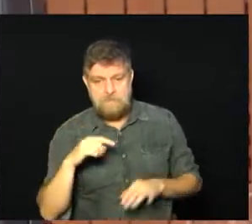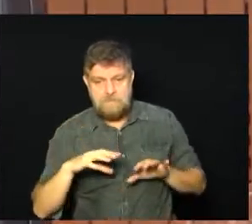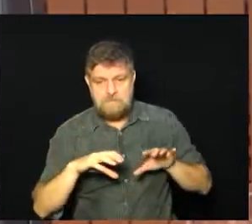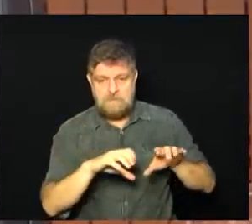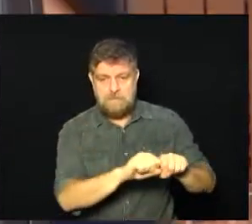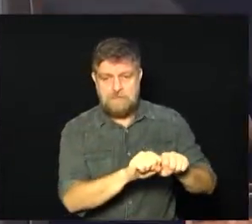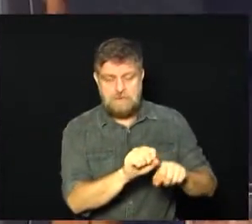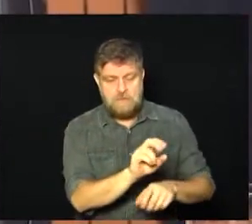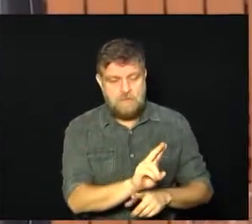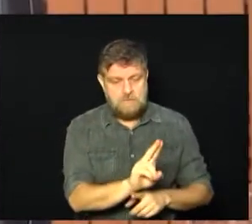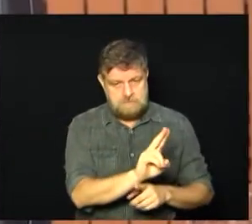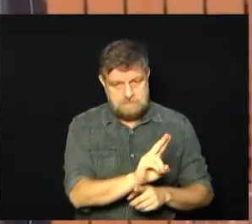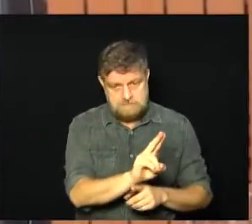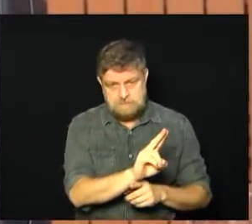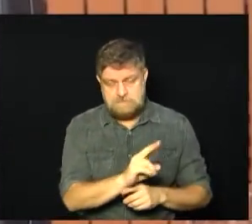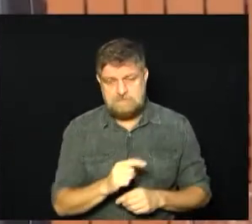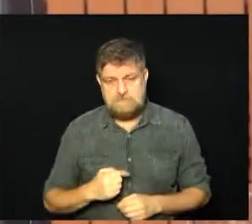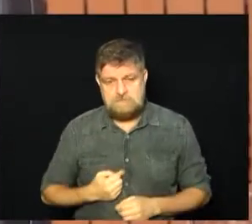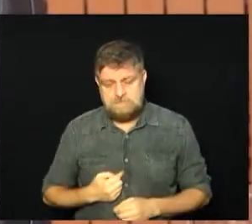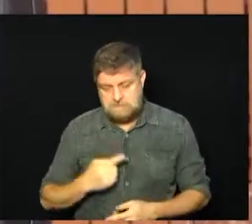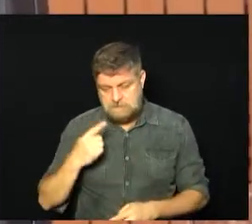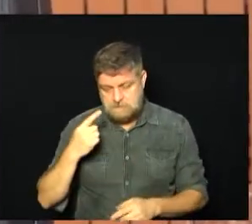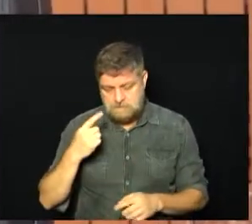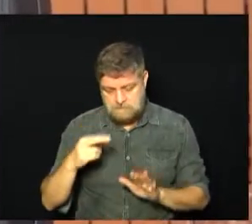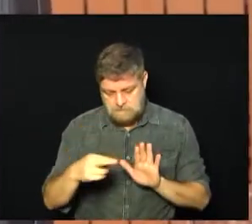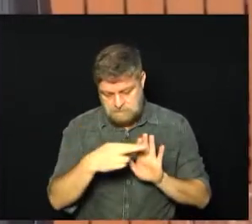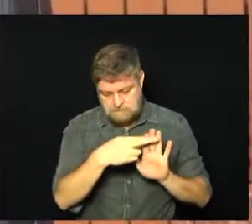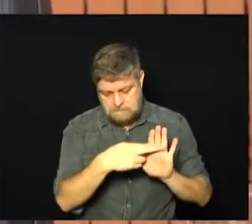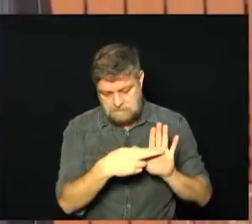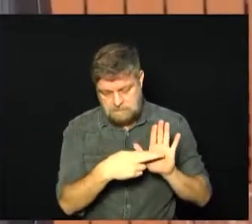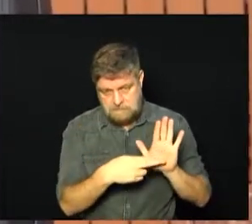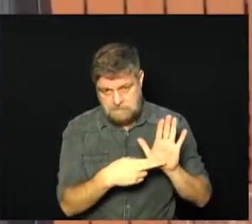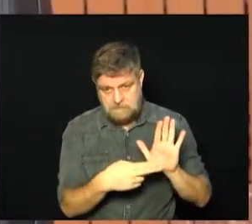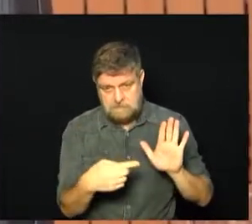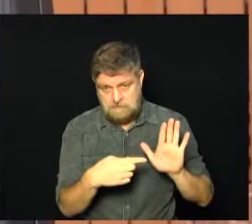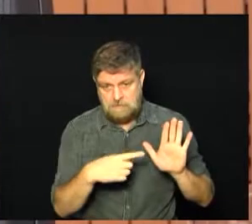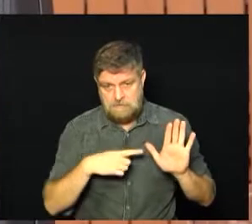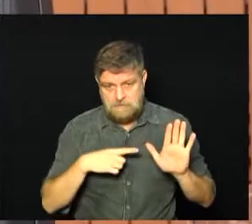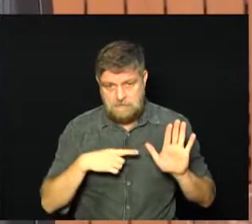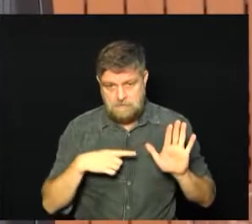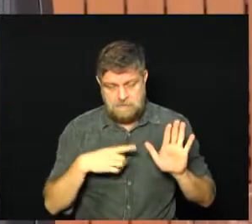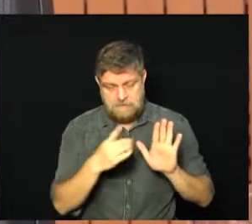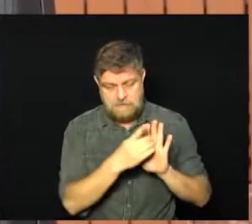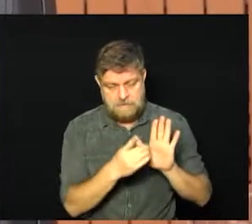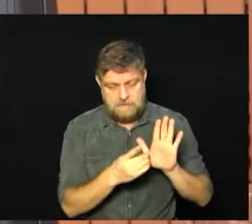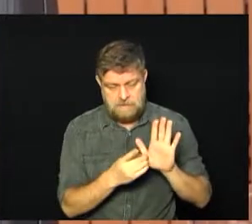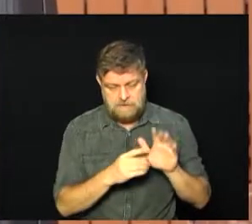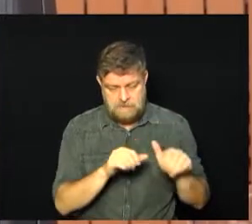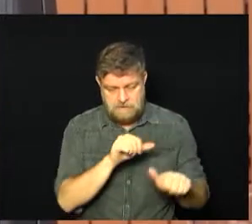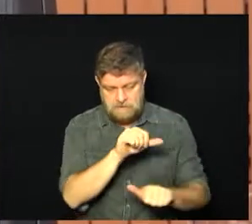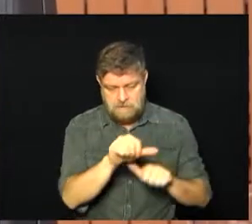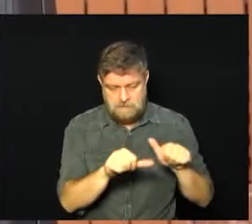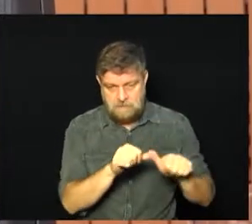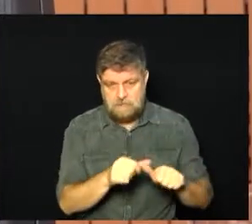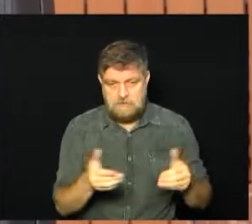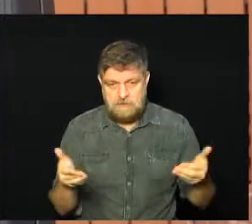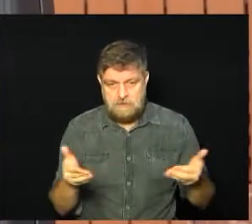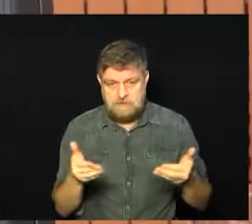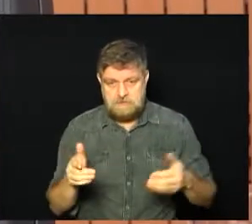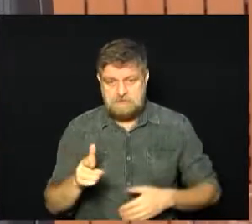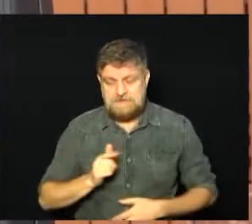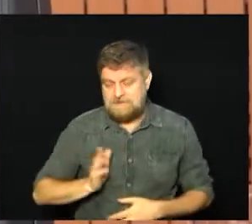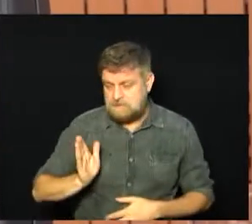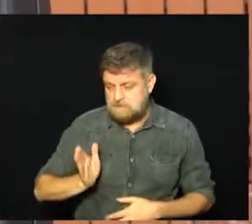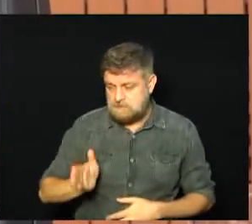a partir do momento que a gente regulamenta e altera o decreto que hoje já existe dos parklets, é